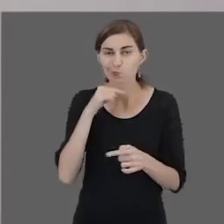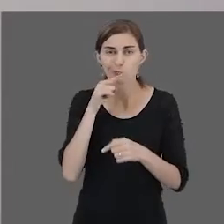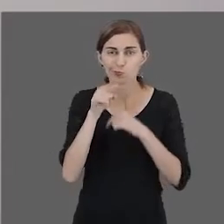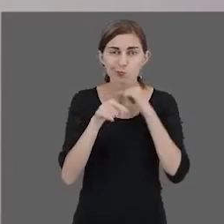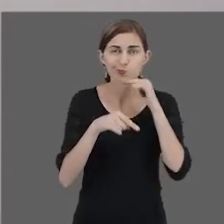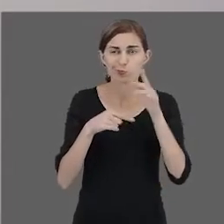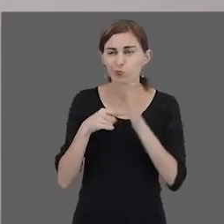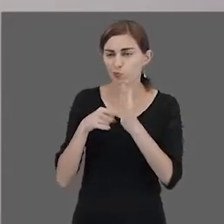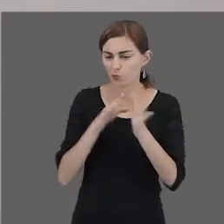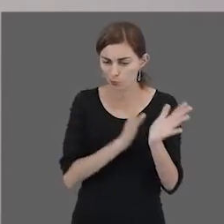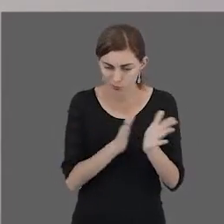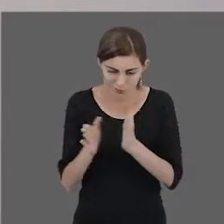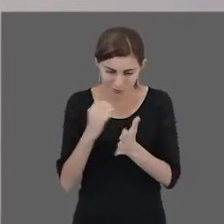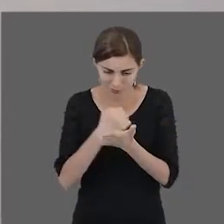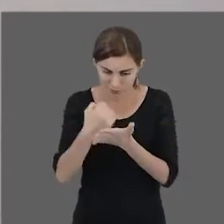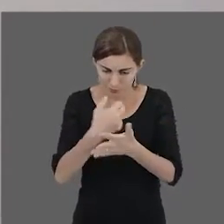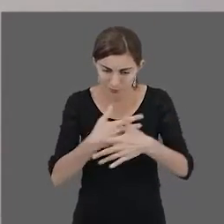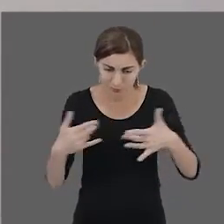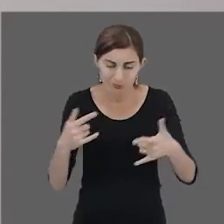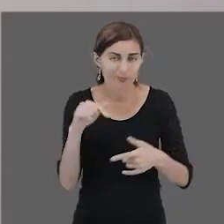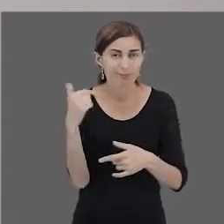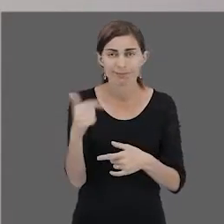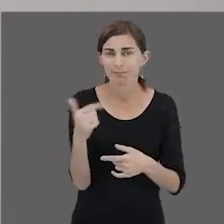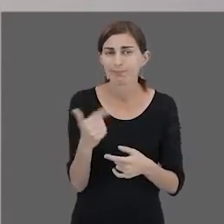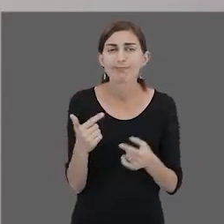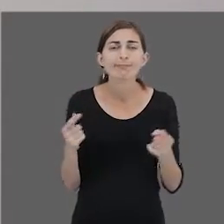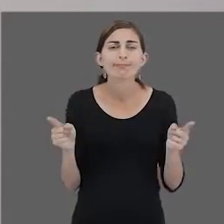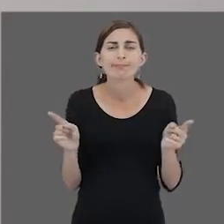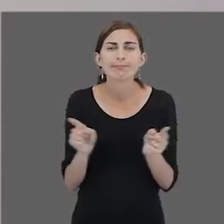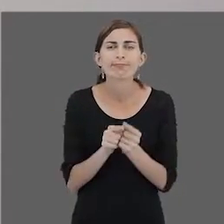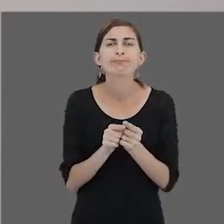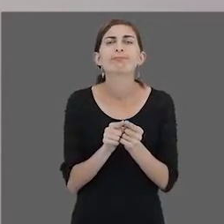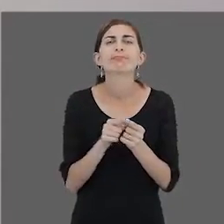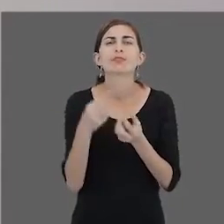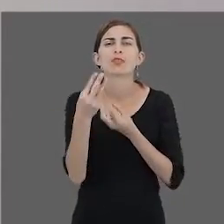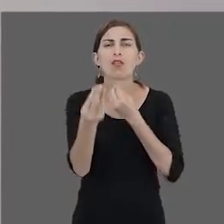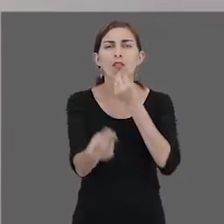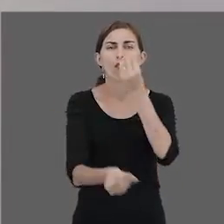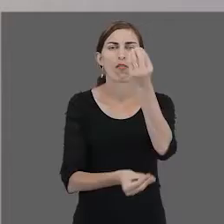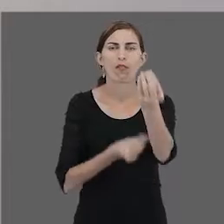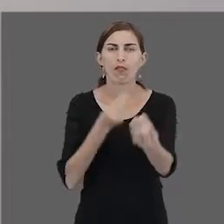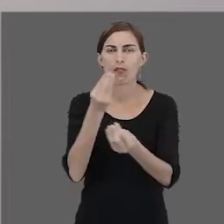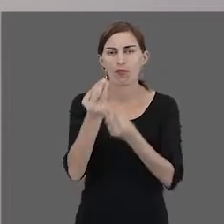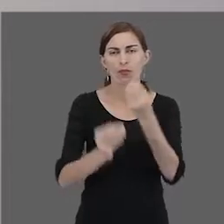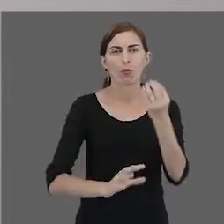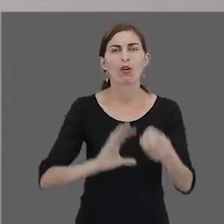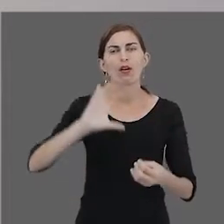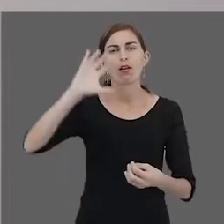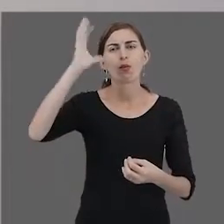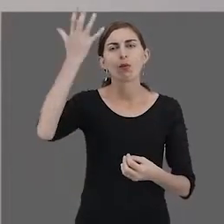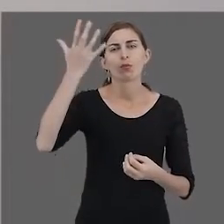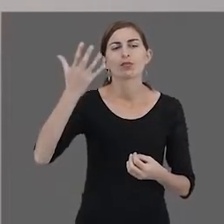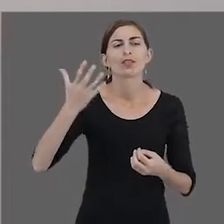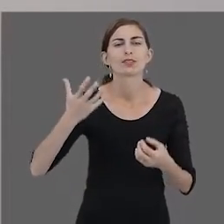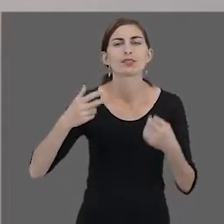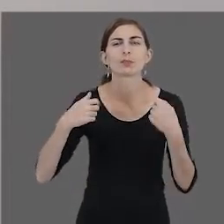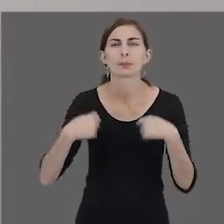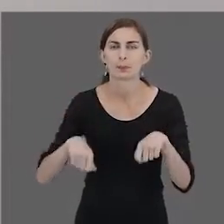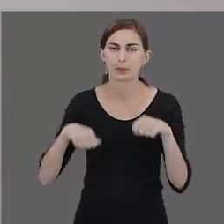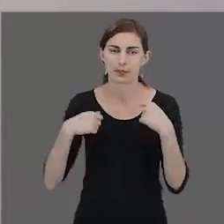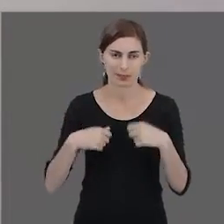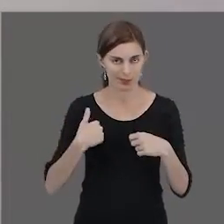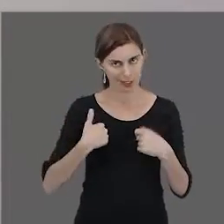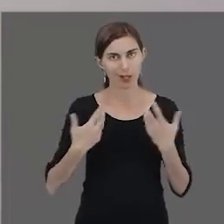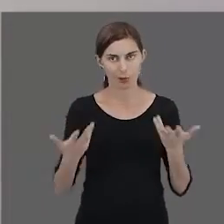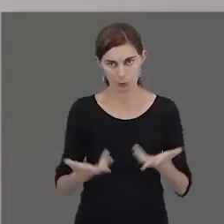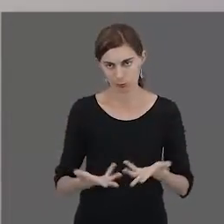atendido, né? Se ele for exaurido, o que é que acontece, o que tem que ser feito? É o que eu vou